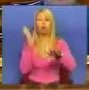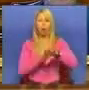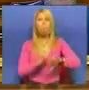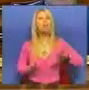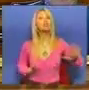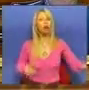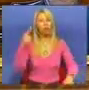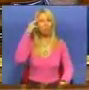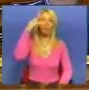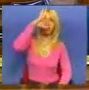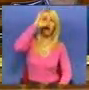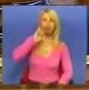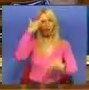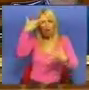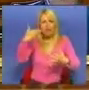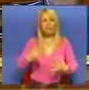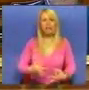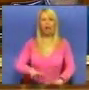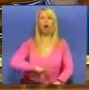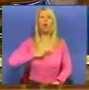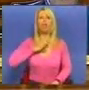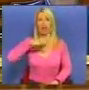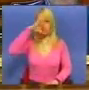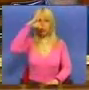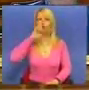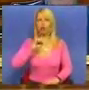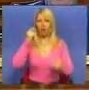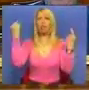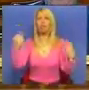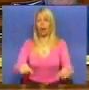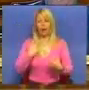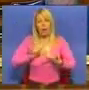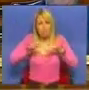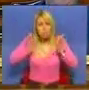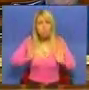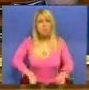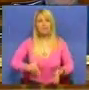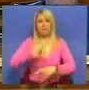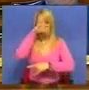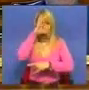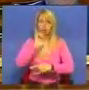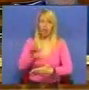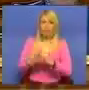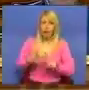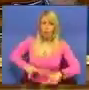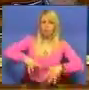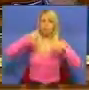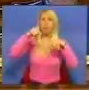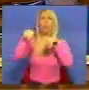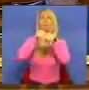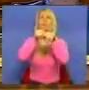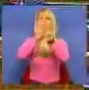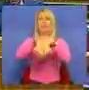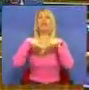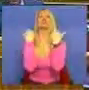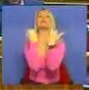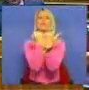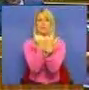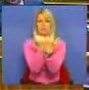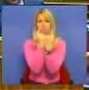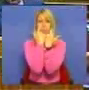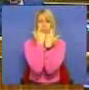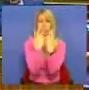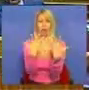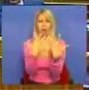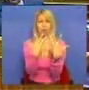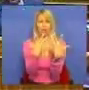sério o Estado, que confia no Estado, que precisa do Estado para desenvolver políticas sociais, é irresponsável